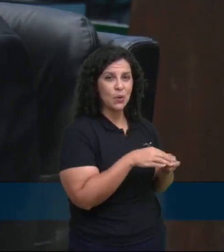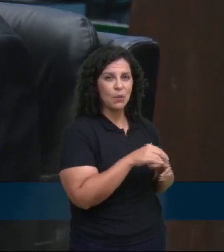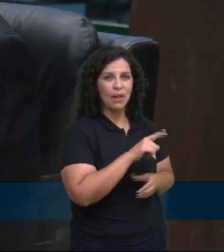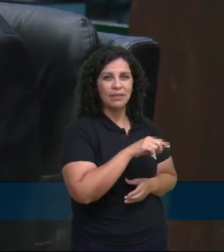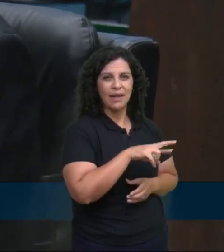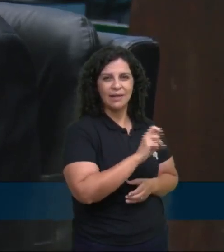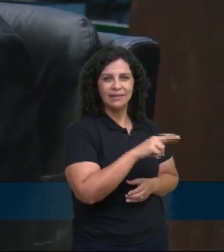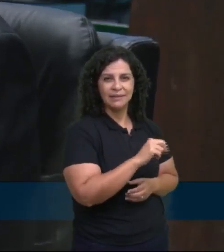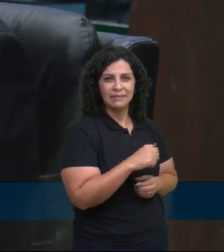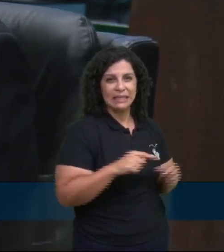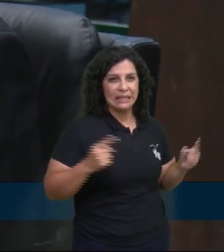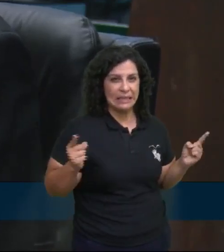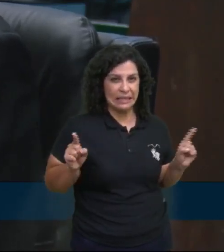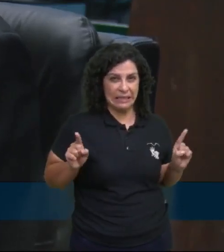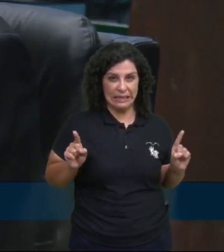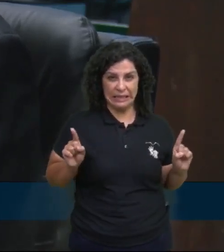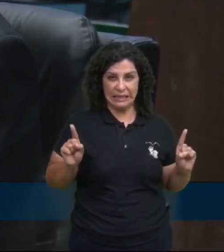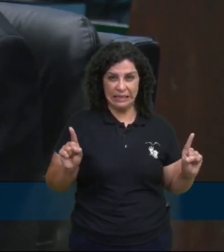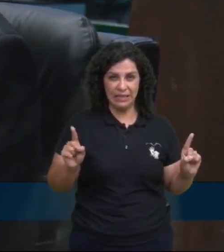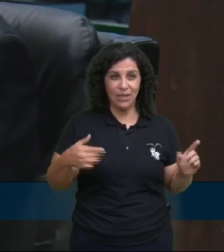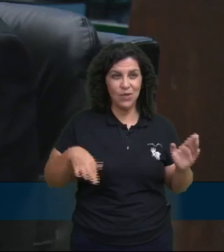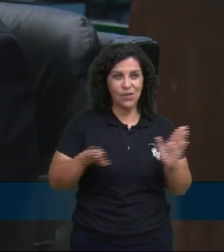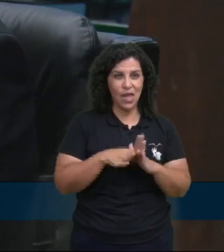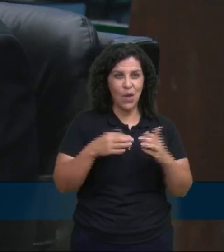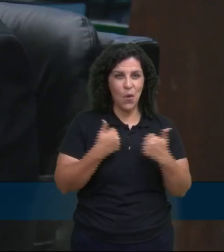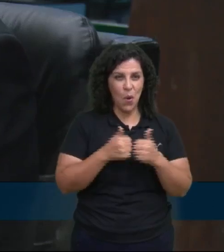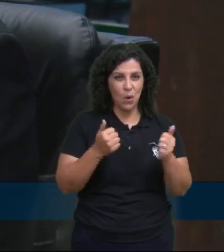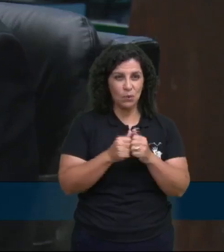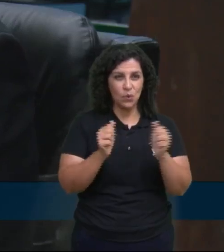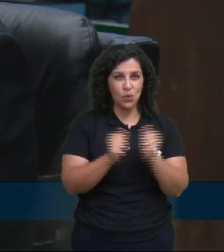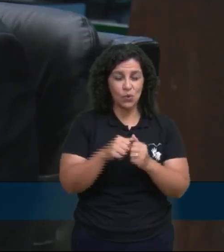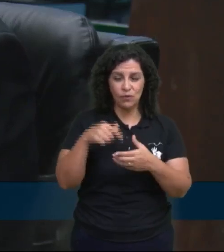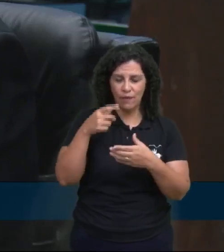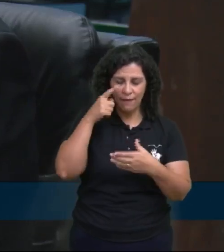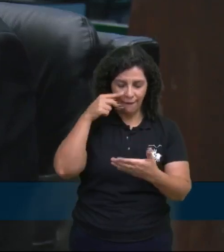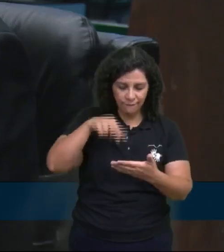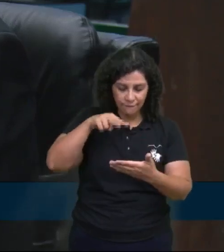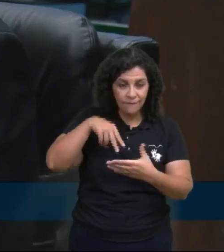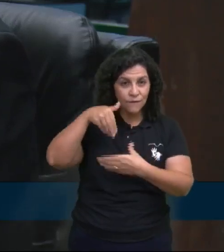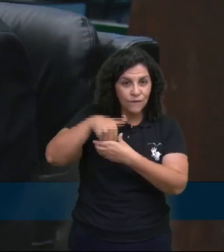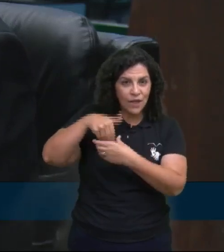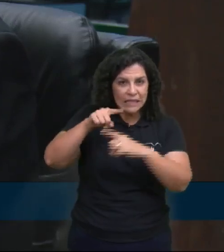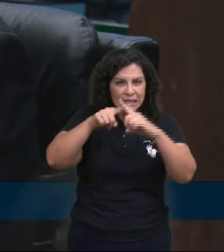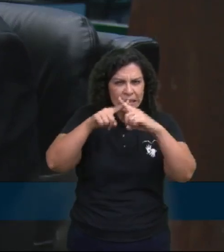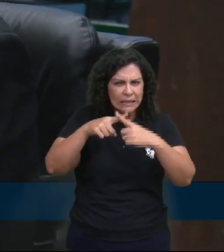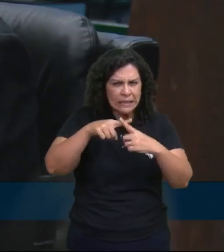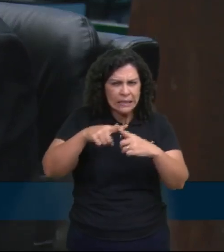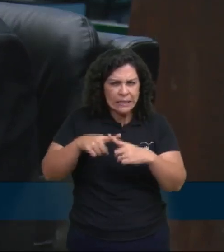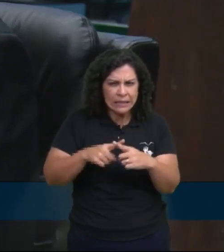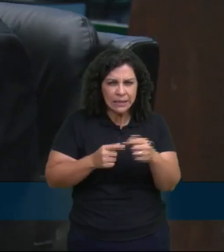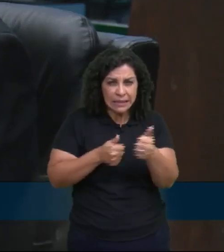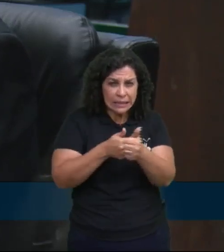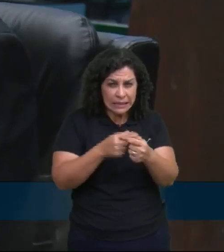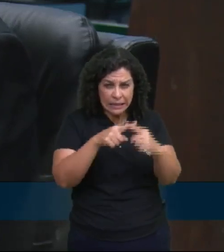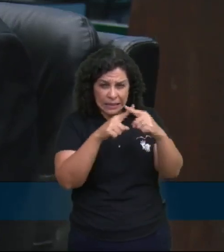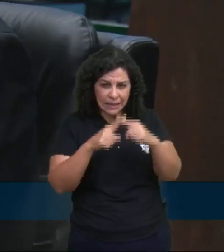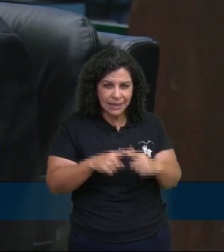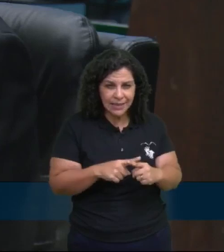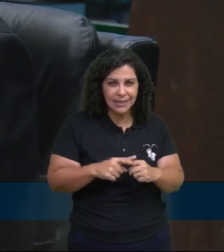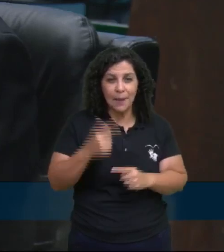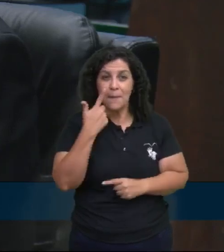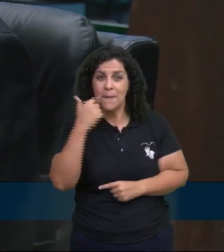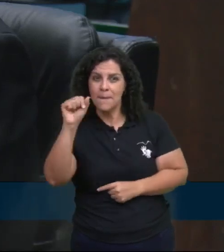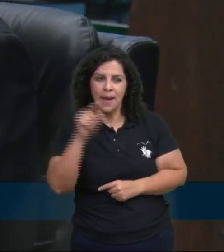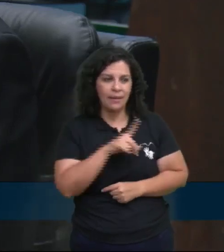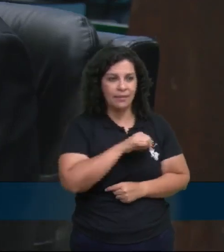Lerner. E quando voltei para casa no ônibus, acompanhando a apuração e a disputa muito acirrada entre seu